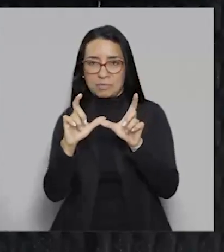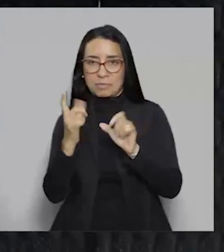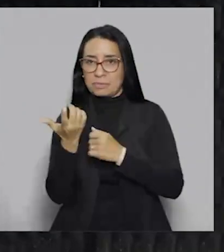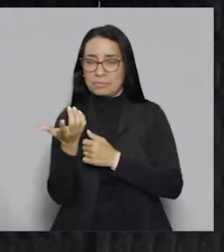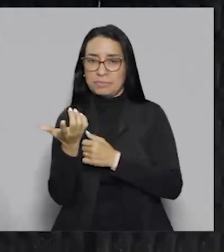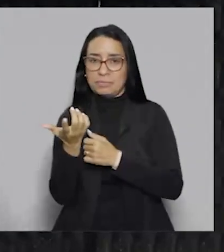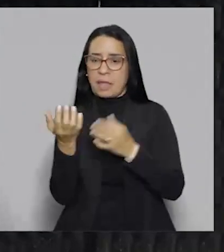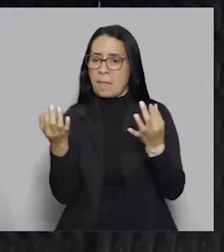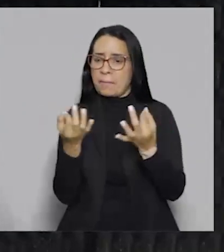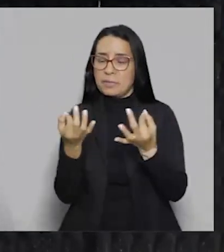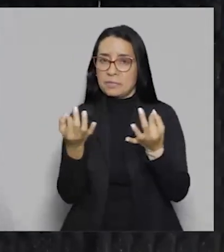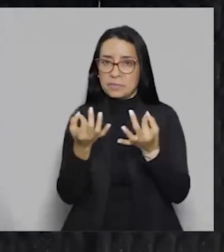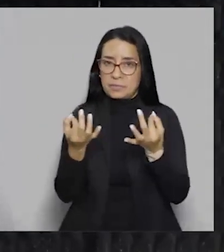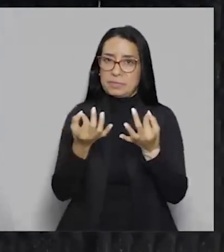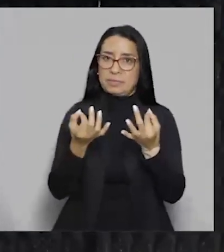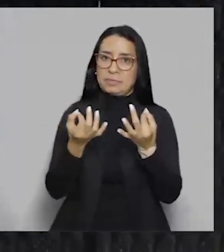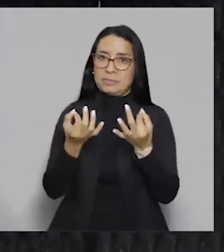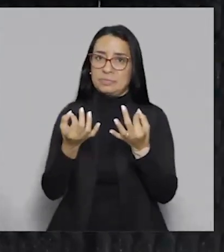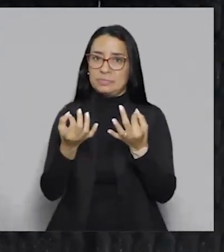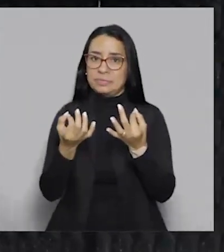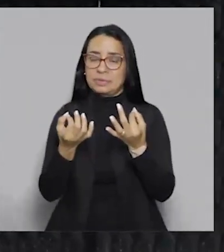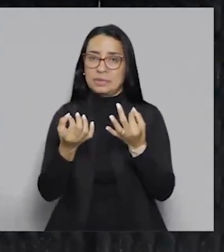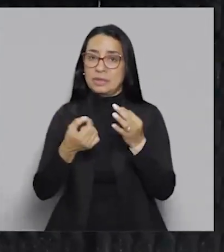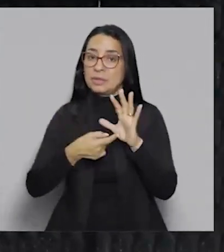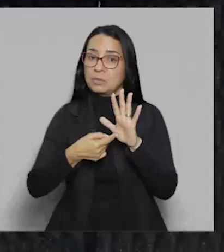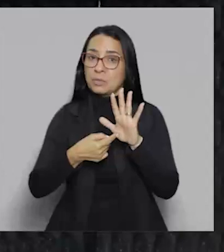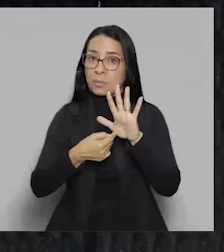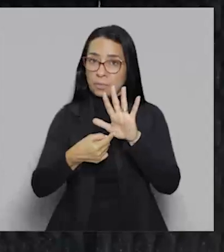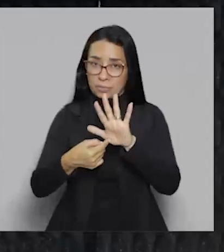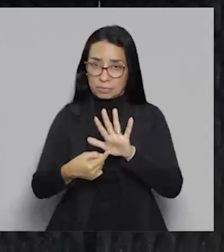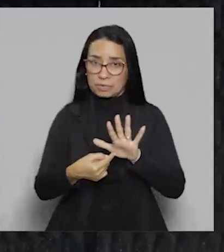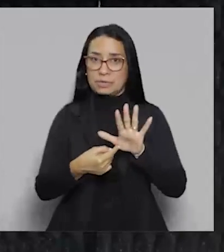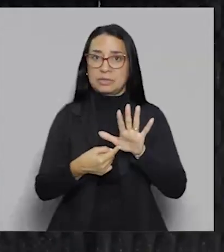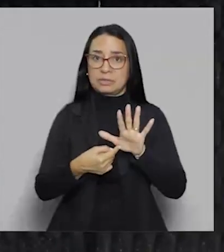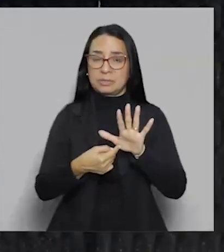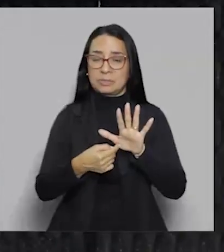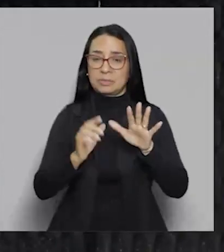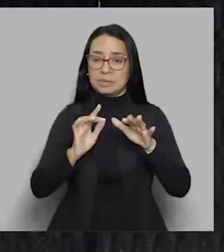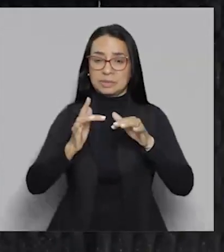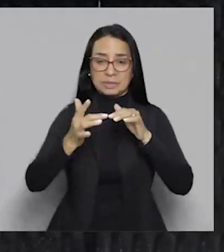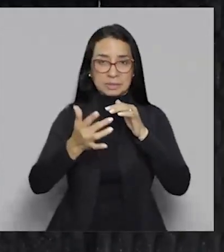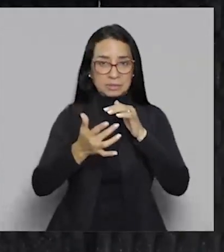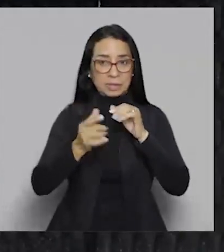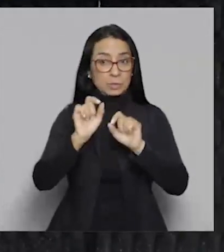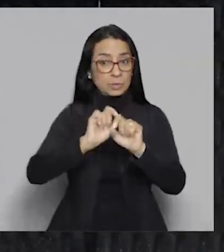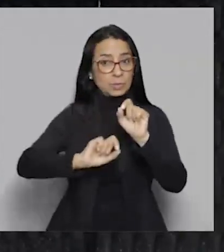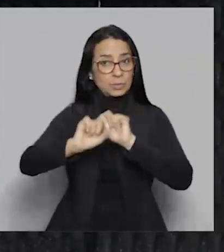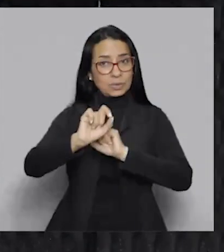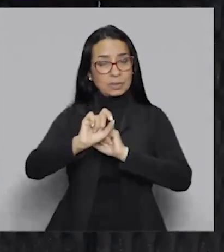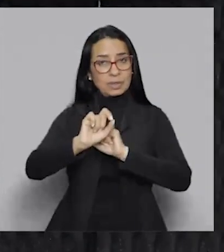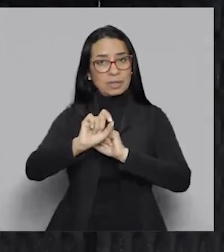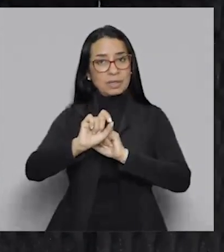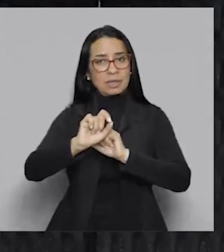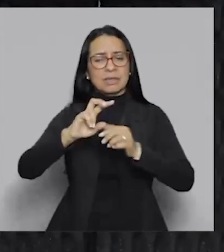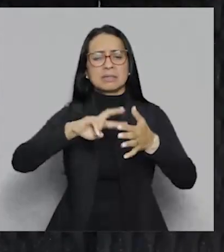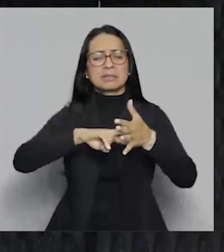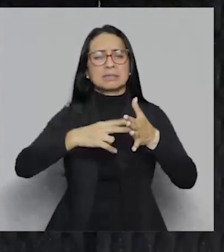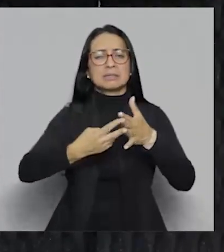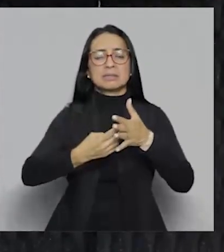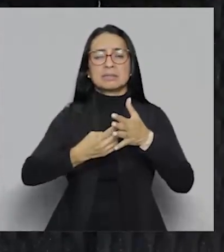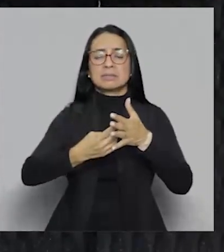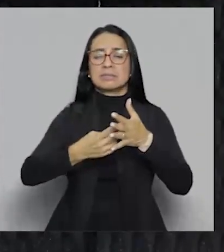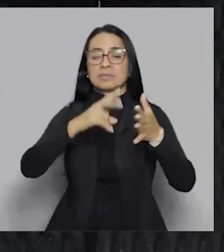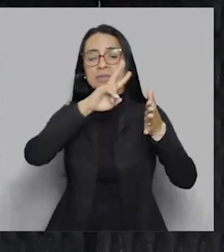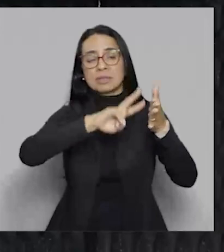filtro. Eu estou literalmente fazendo lançamento nas redes sociais. Isso é leitura visual. Na hora que eu uso uma camiseta dessa